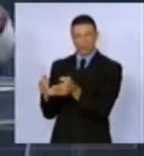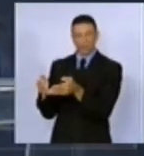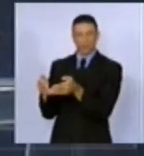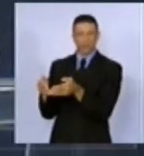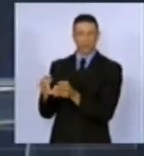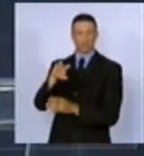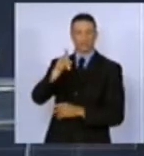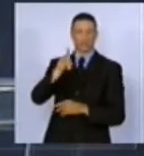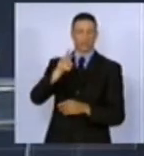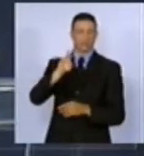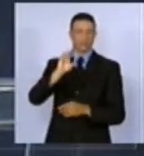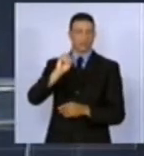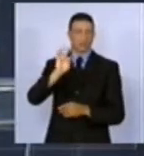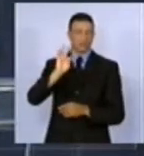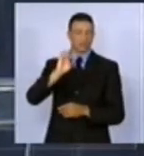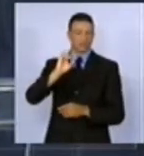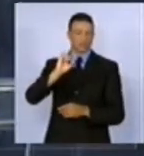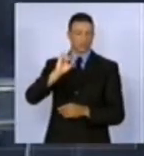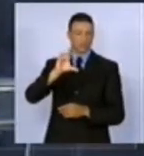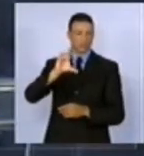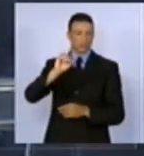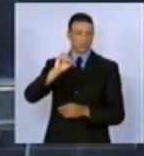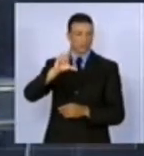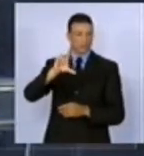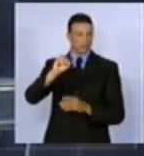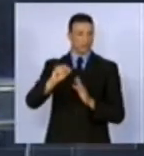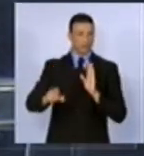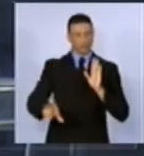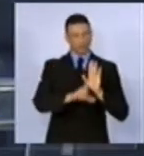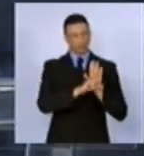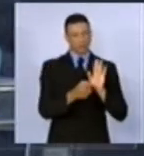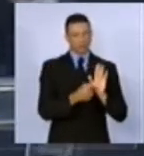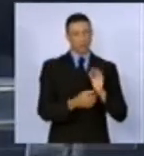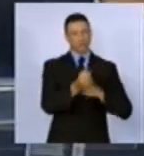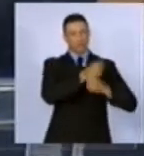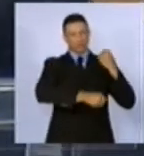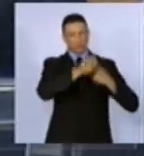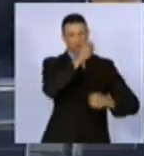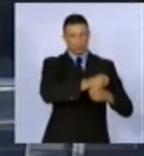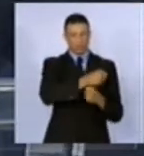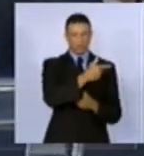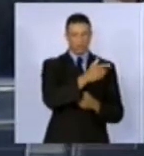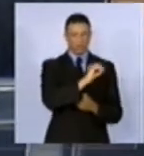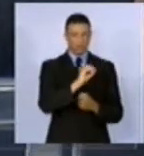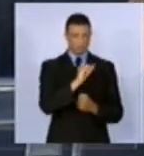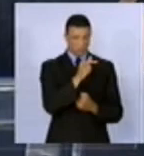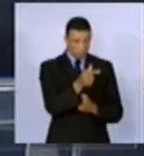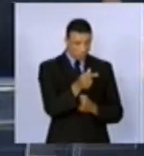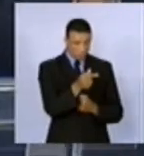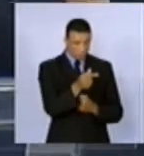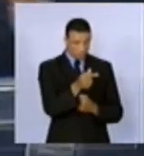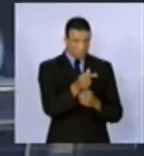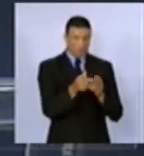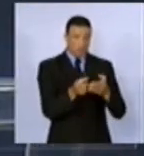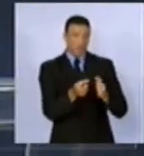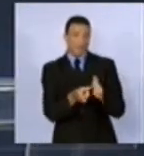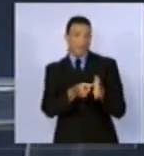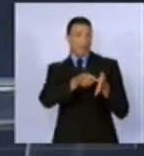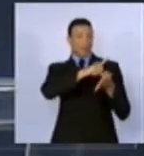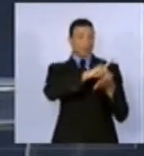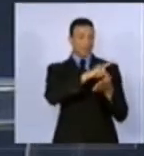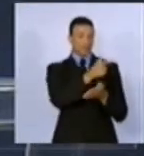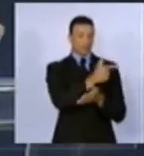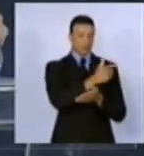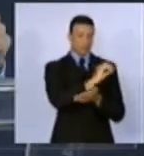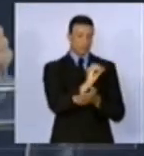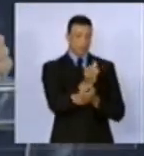protocolo agroambiental do do Estado de São Paulo que começou em 2007 nós começamos fazer essas análises estão em 2006 para ver então como é que